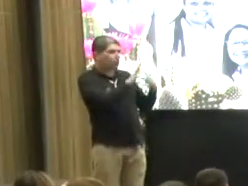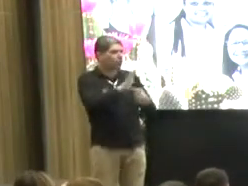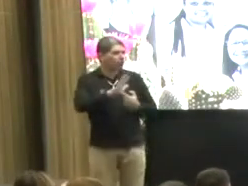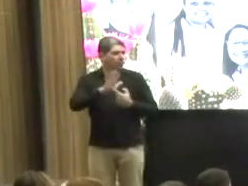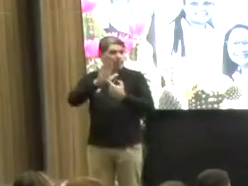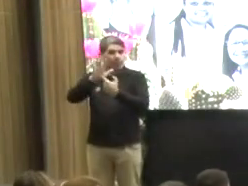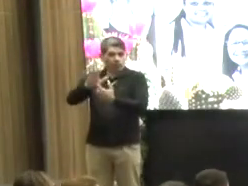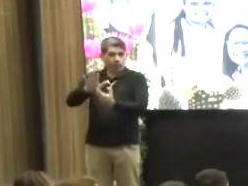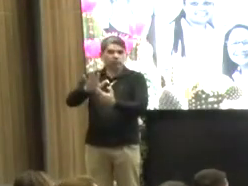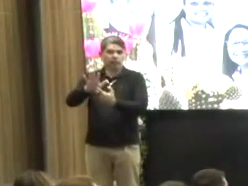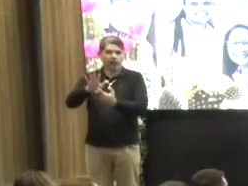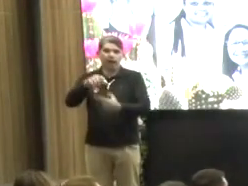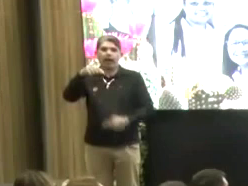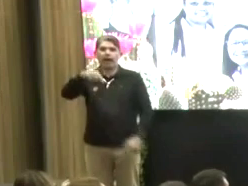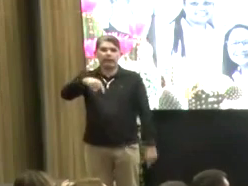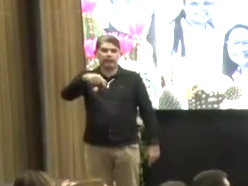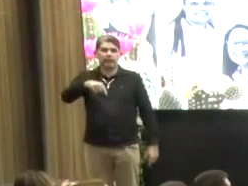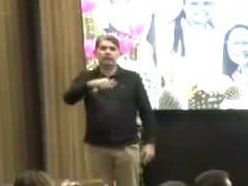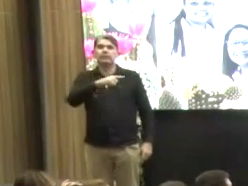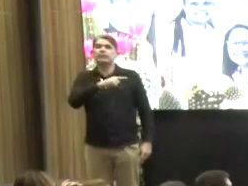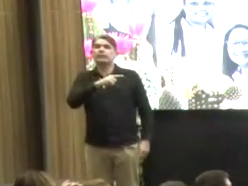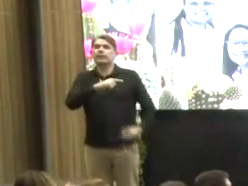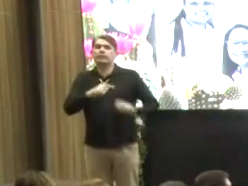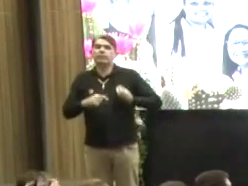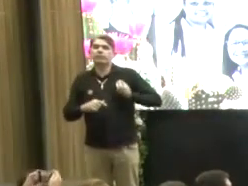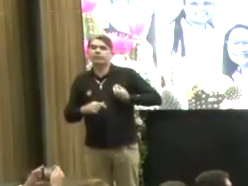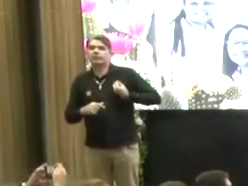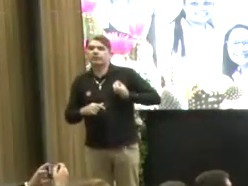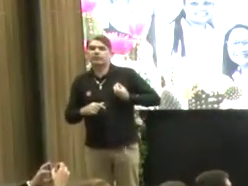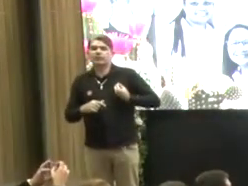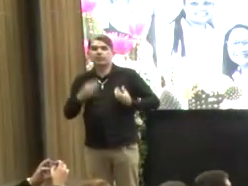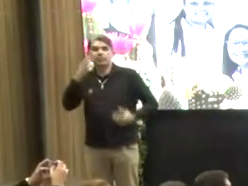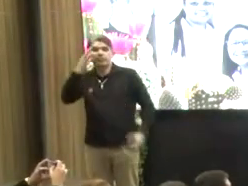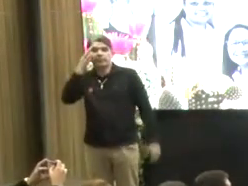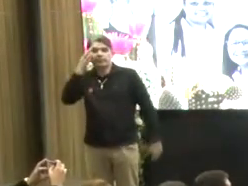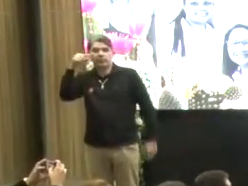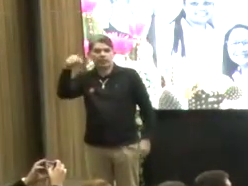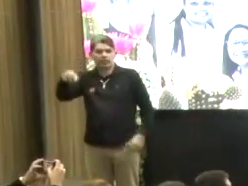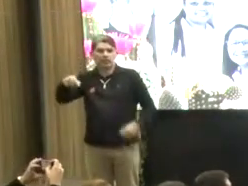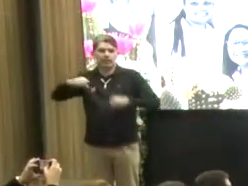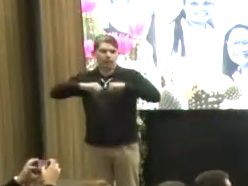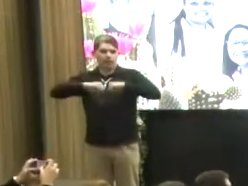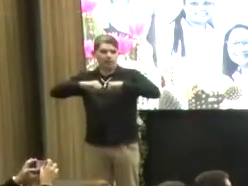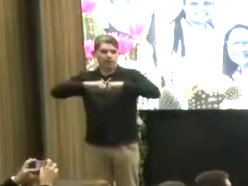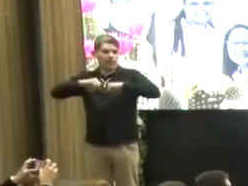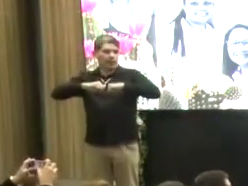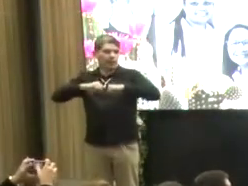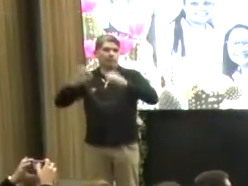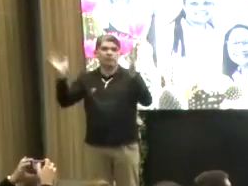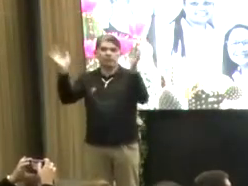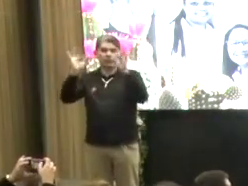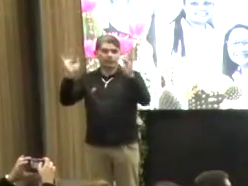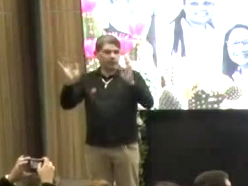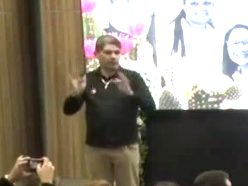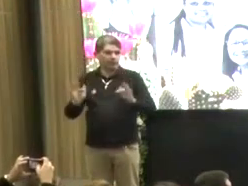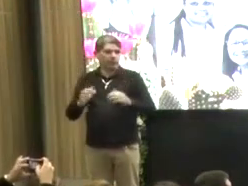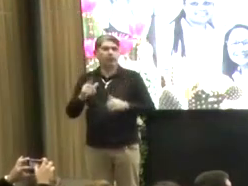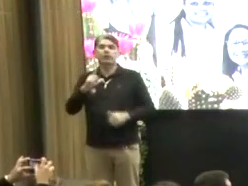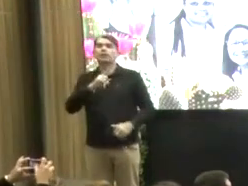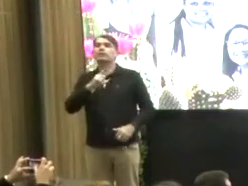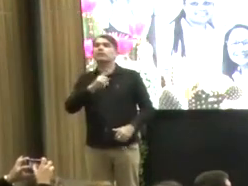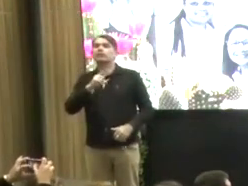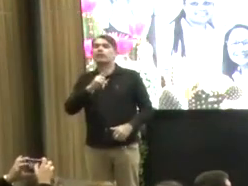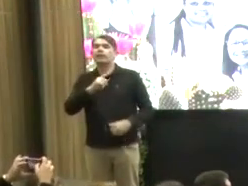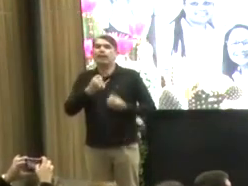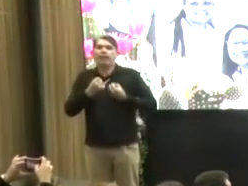elas estiveram presentes neste debate, eu vou ficar muito feliz. E aí, um dos relatos, né, eu separei,